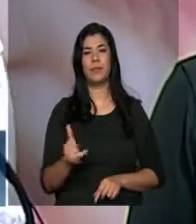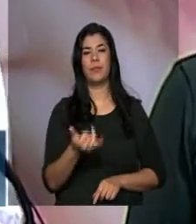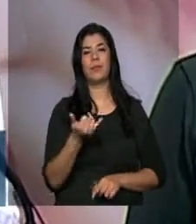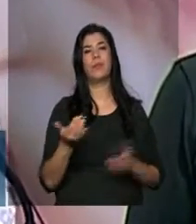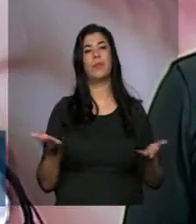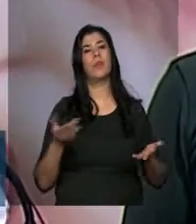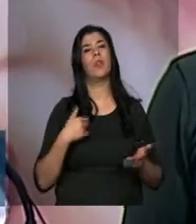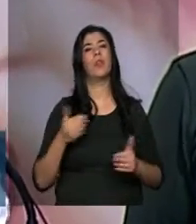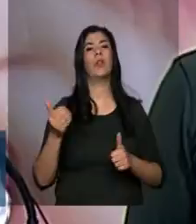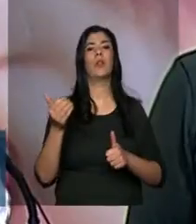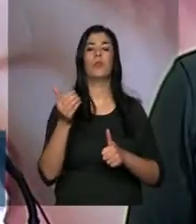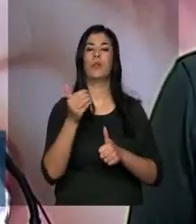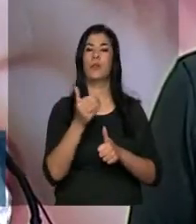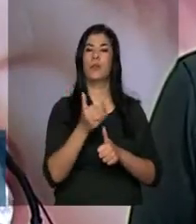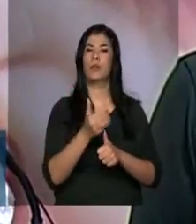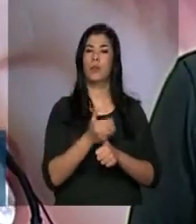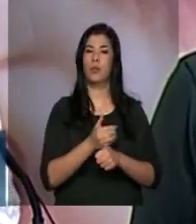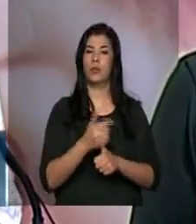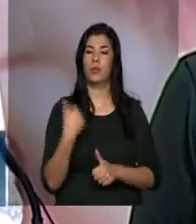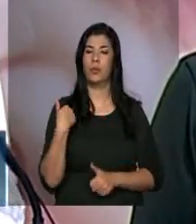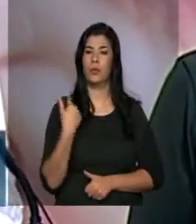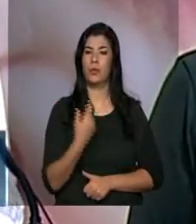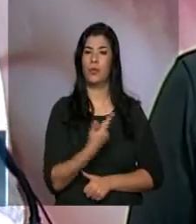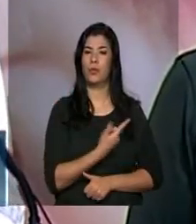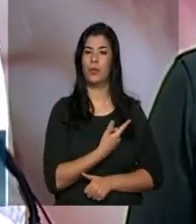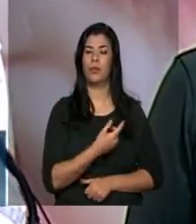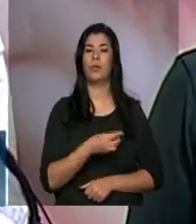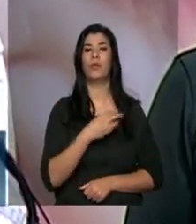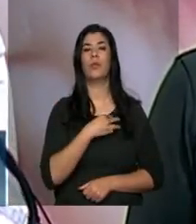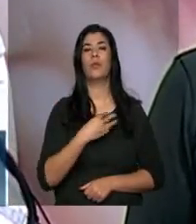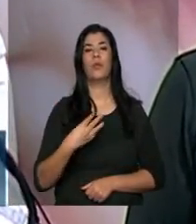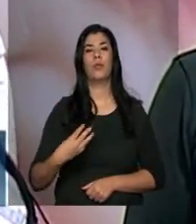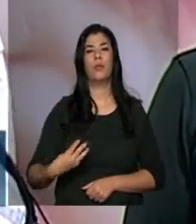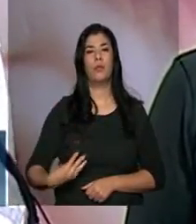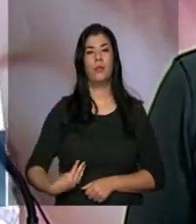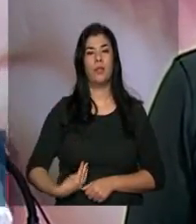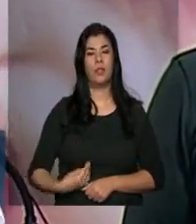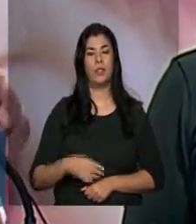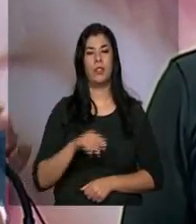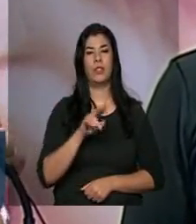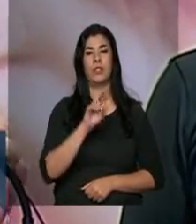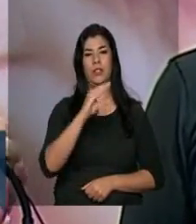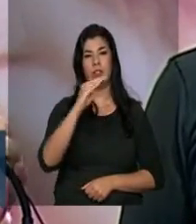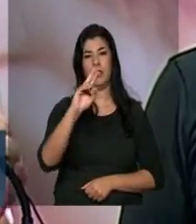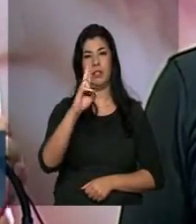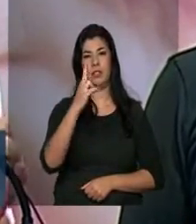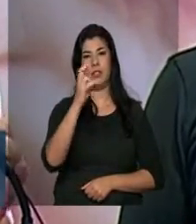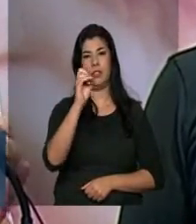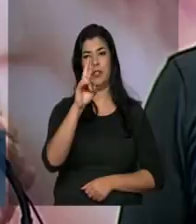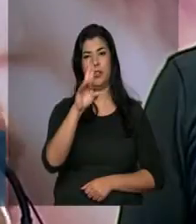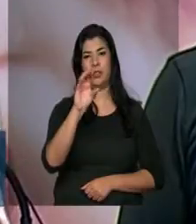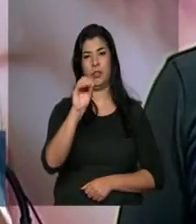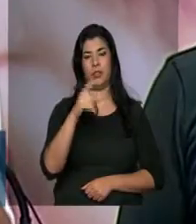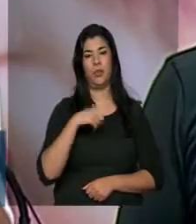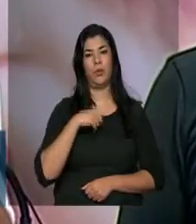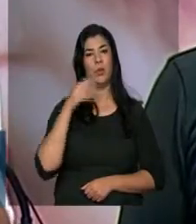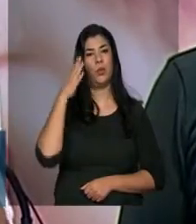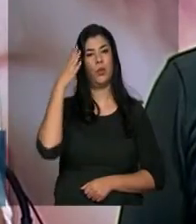hoje substituindo o nosso ministro Arthur Chiouro, que está em Genebra, na Assembleia Mundial da